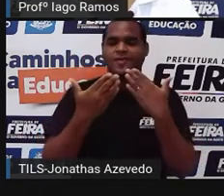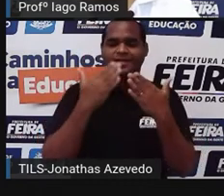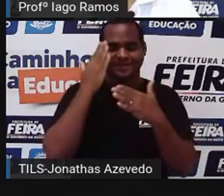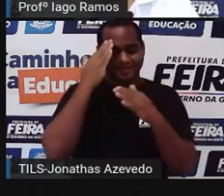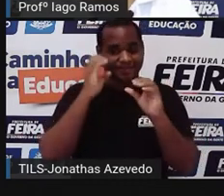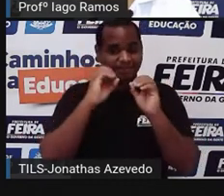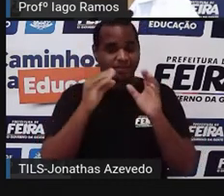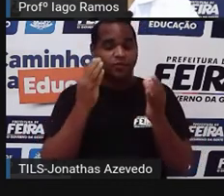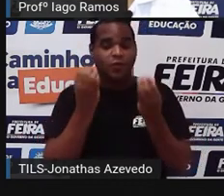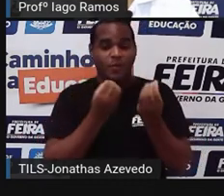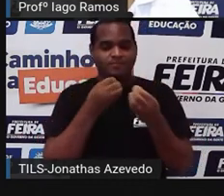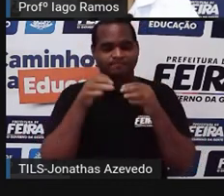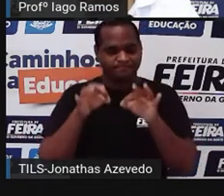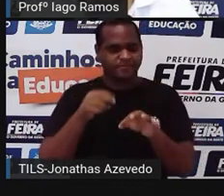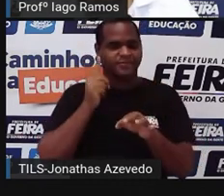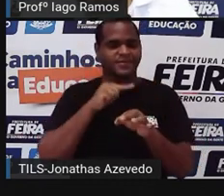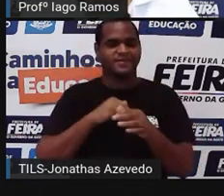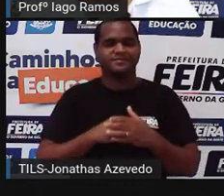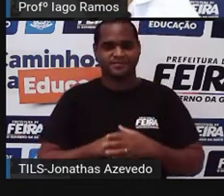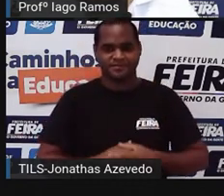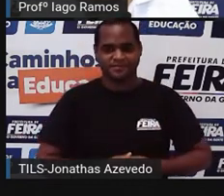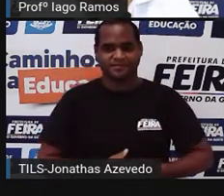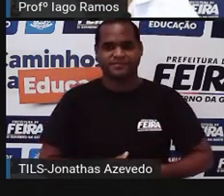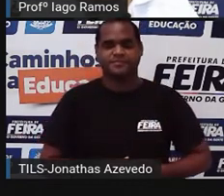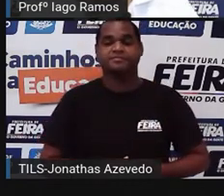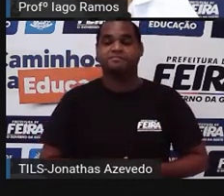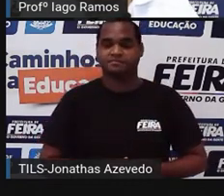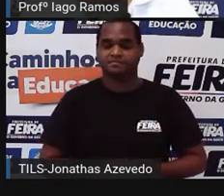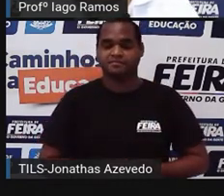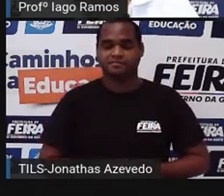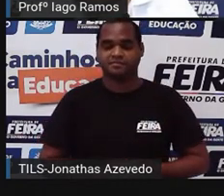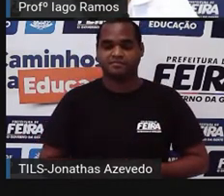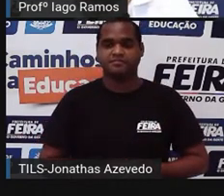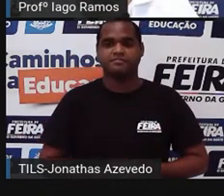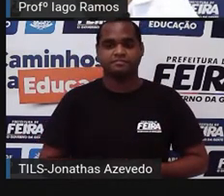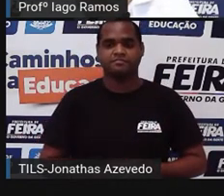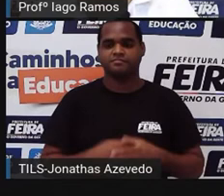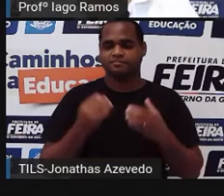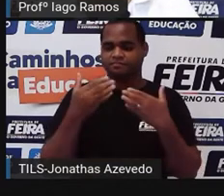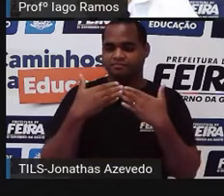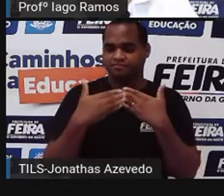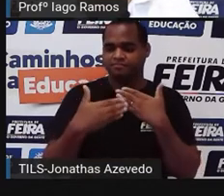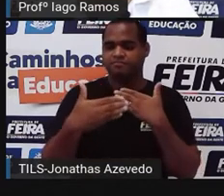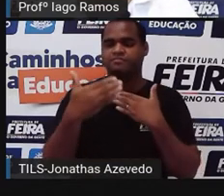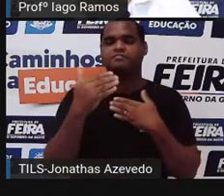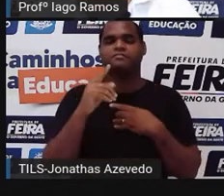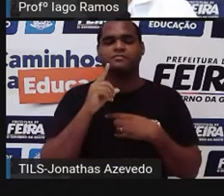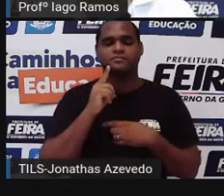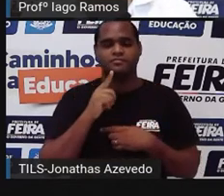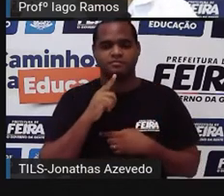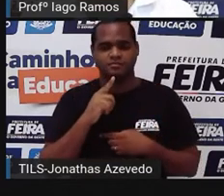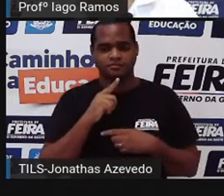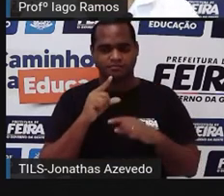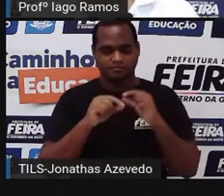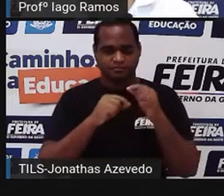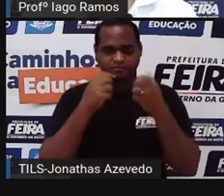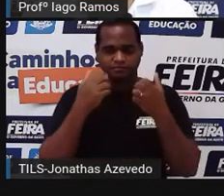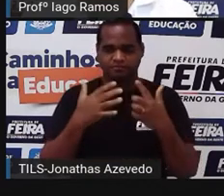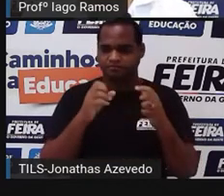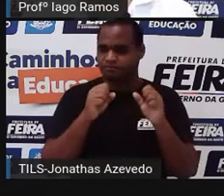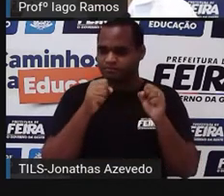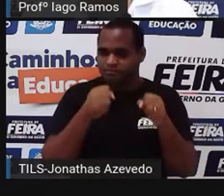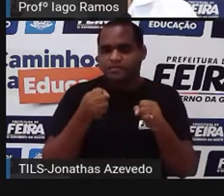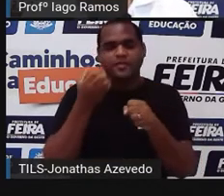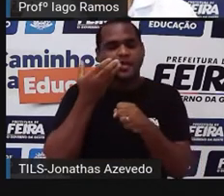a entender as coisas direitinho tá bom bom então vem aqui comigo olha só o que que a gente andou